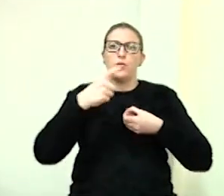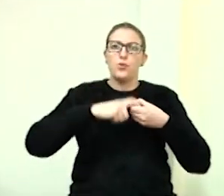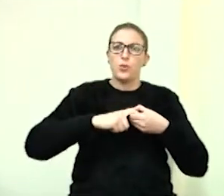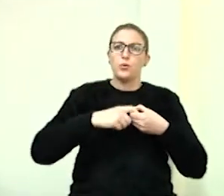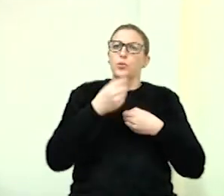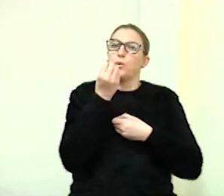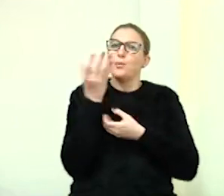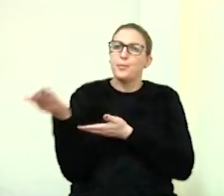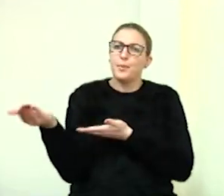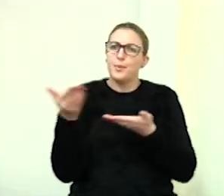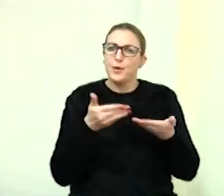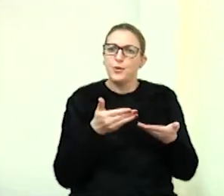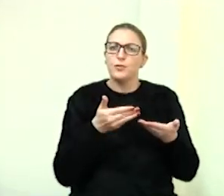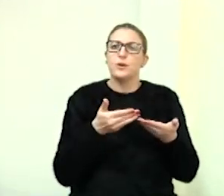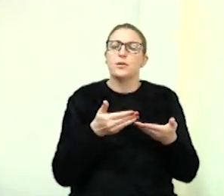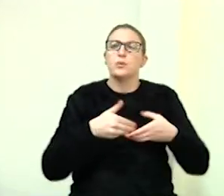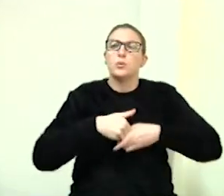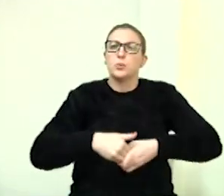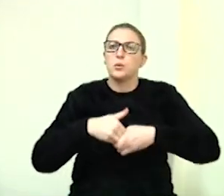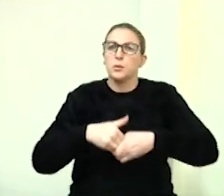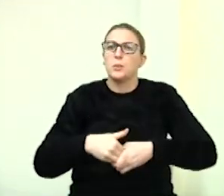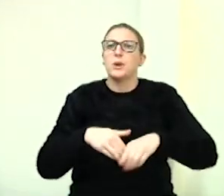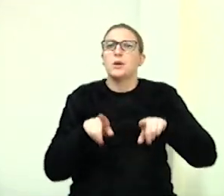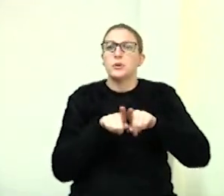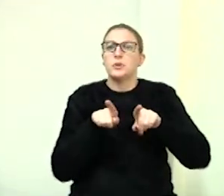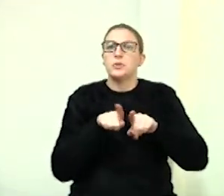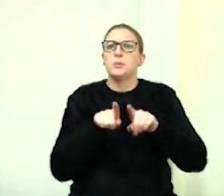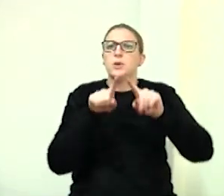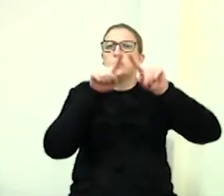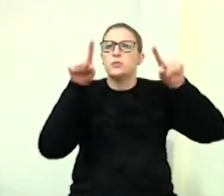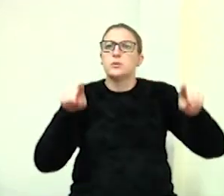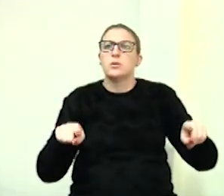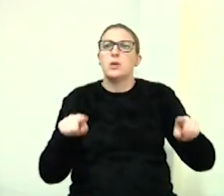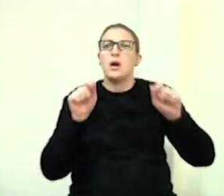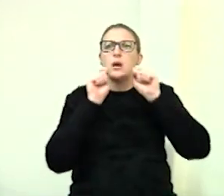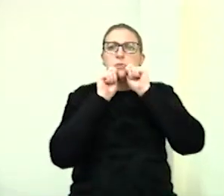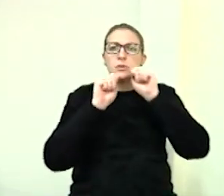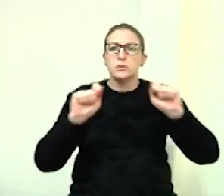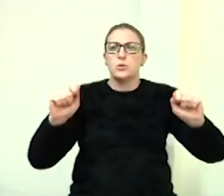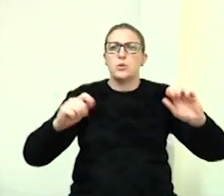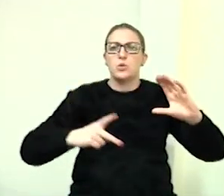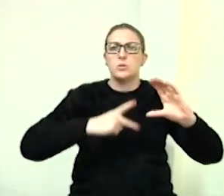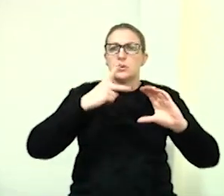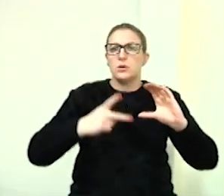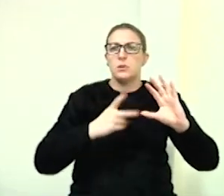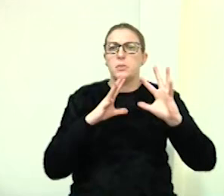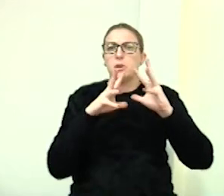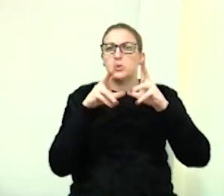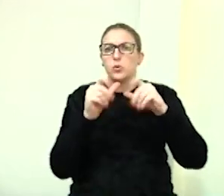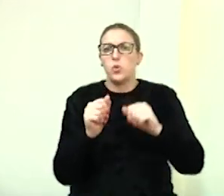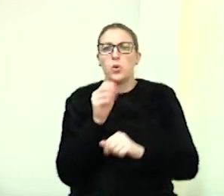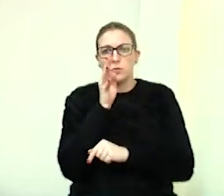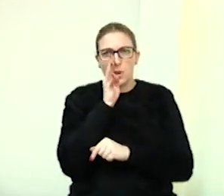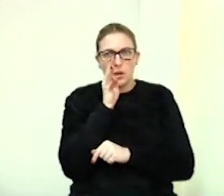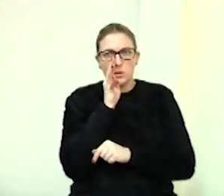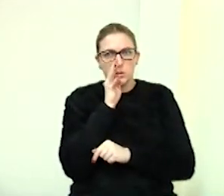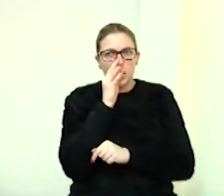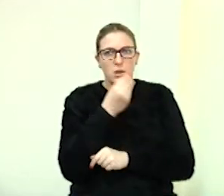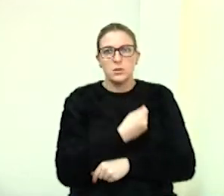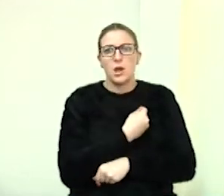Cumprimento aos demais funcionários da casa, assessores, e a todos que nos assistem ao vivo ou pelas mídias sociais.